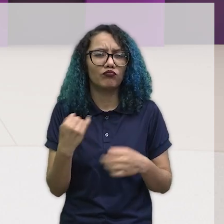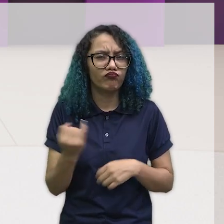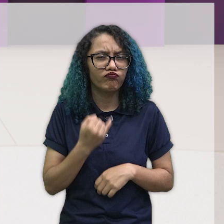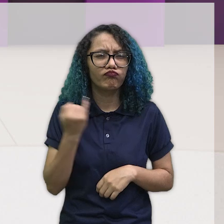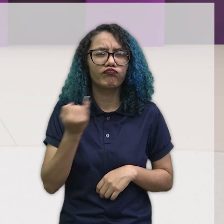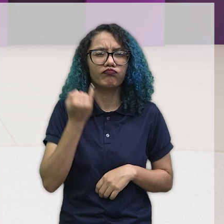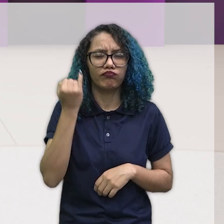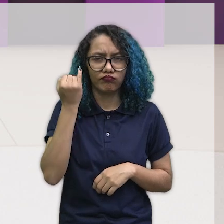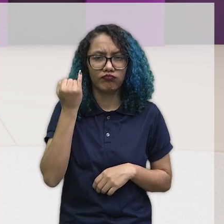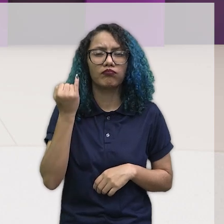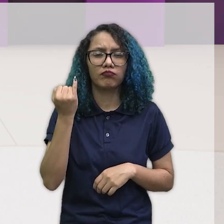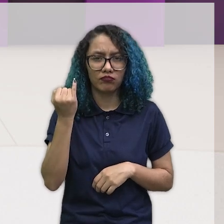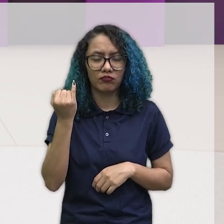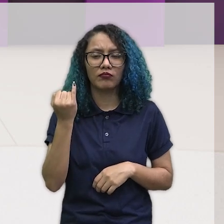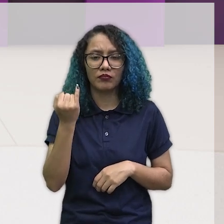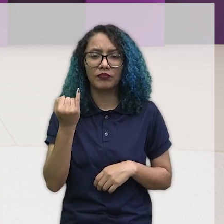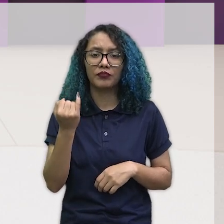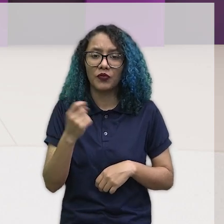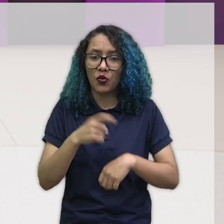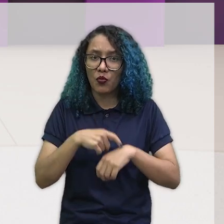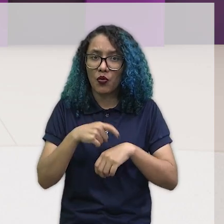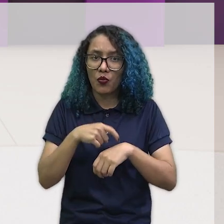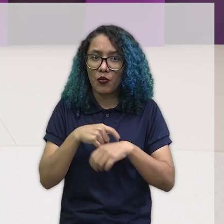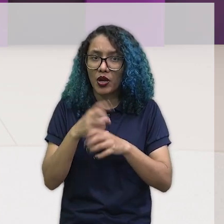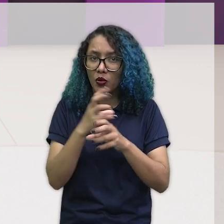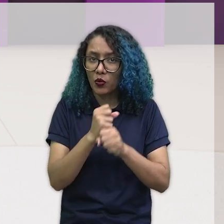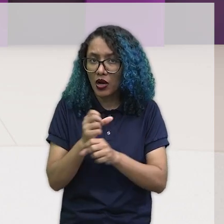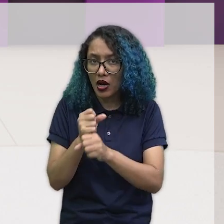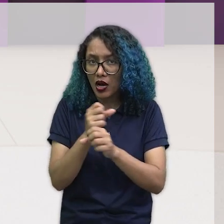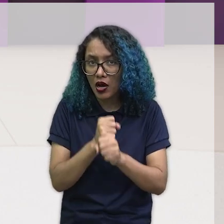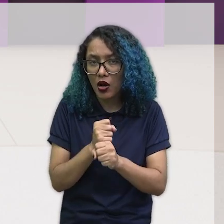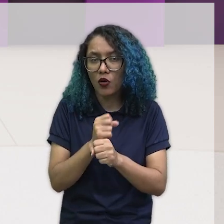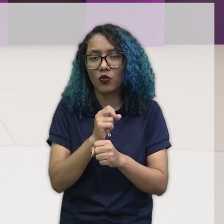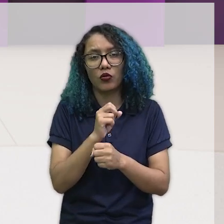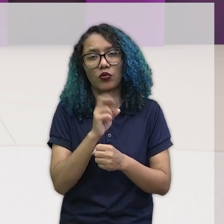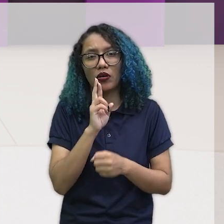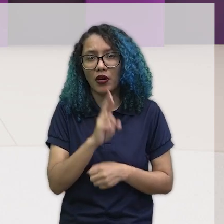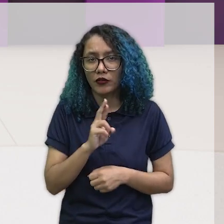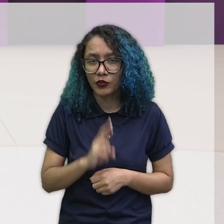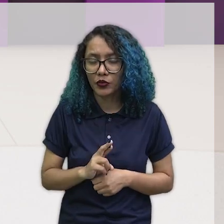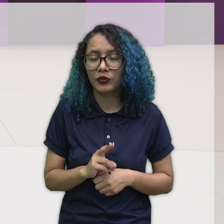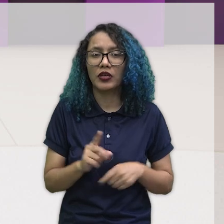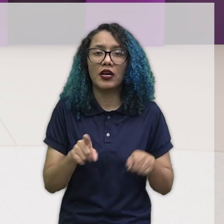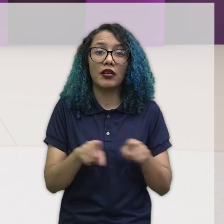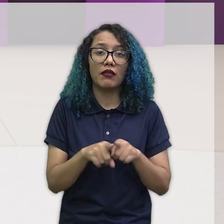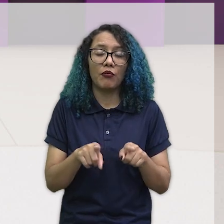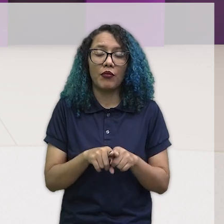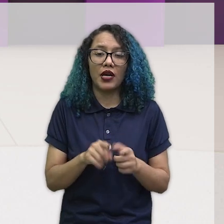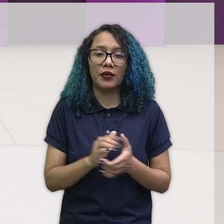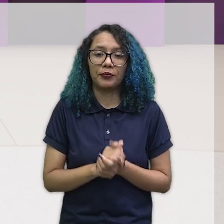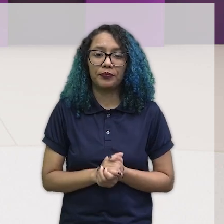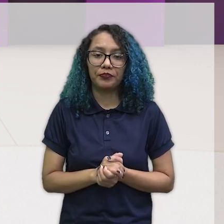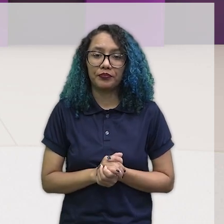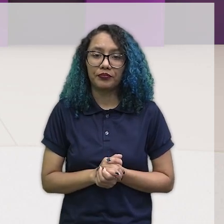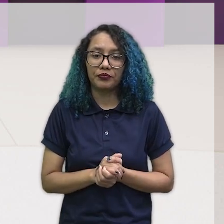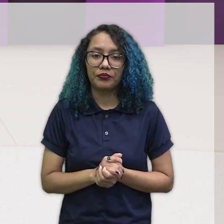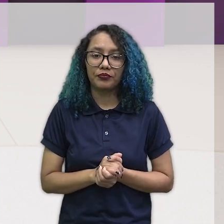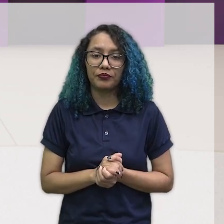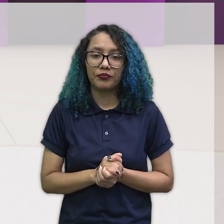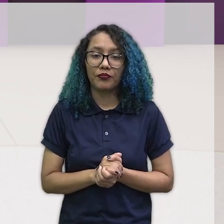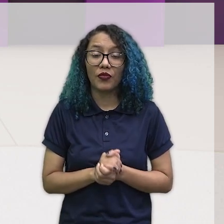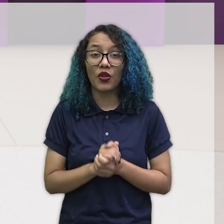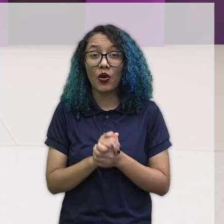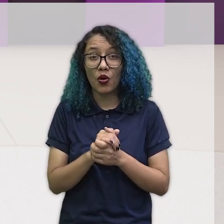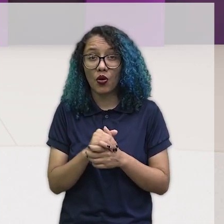são fundamentais aí no desenvolvimento de questões. Engraçado, né? Interessante dizer para vocês o seguinte, que o logaritmo ele não vai